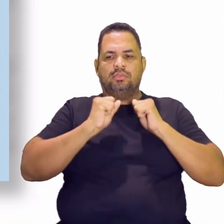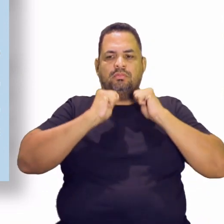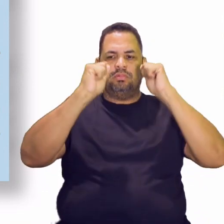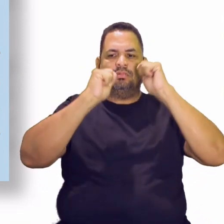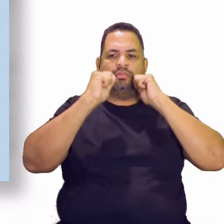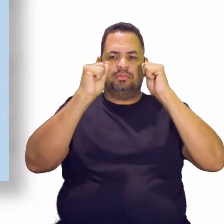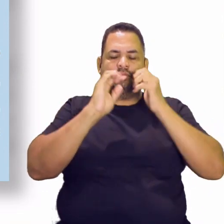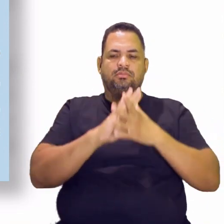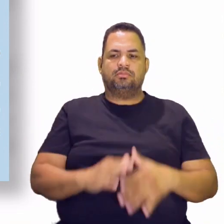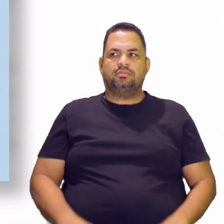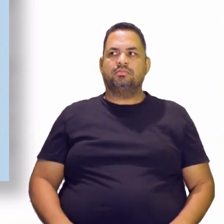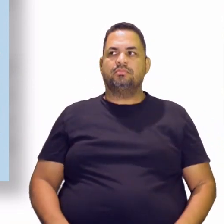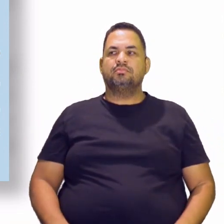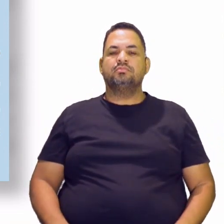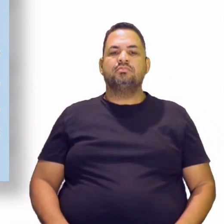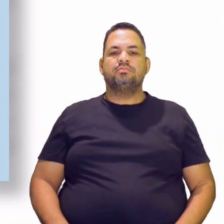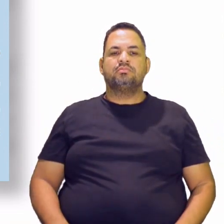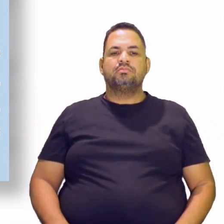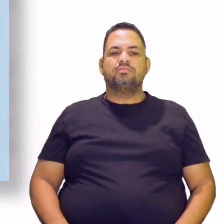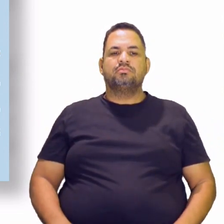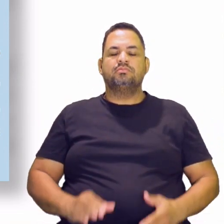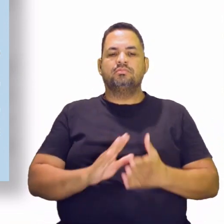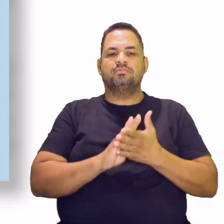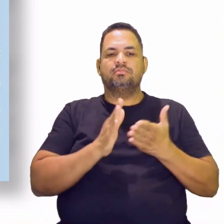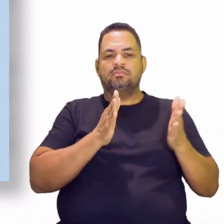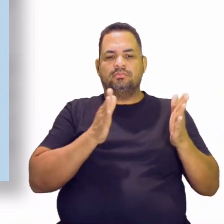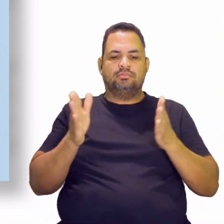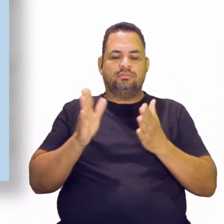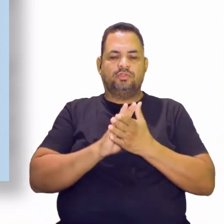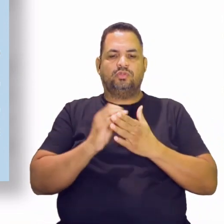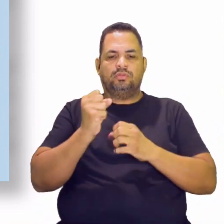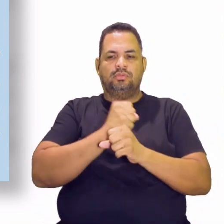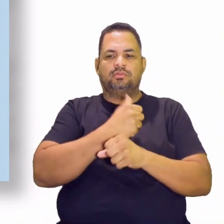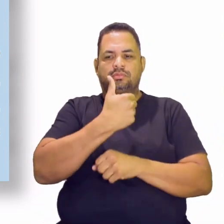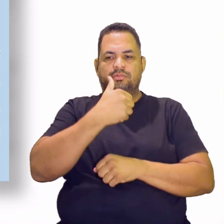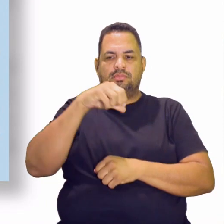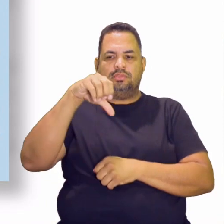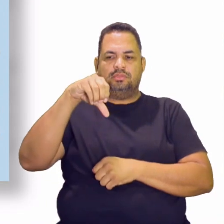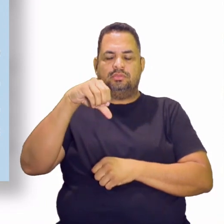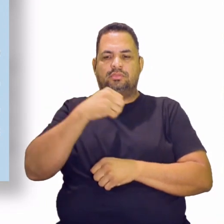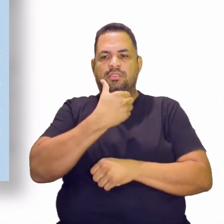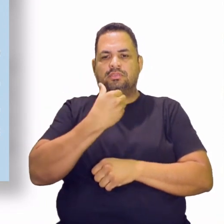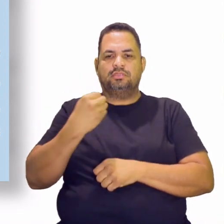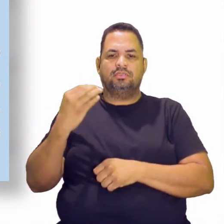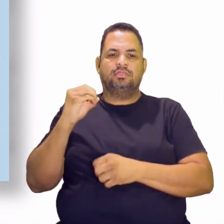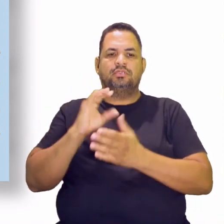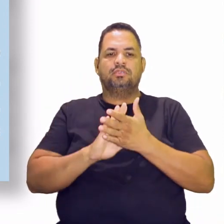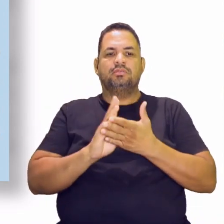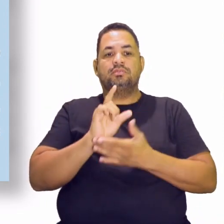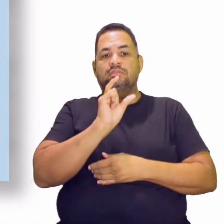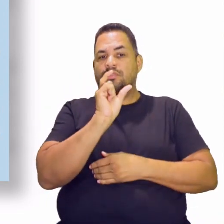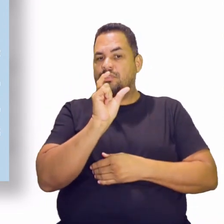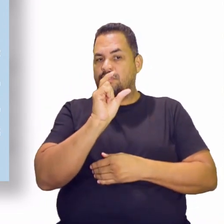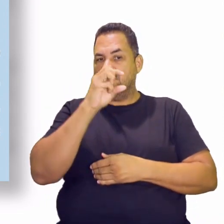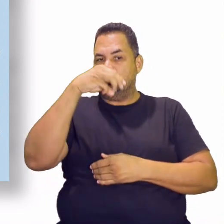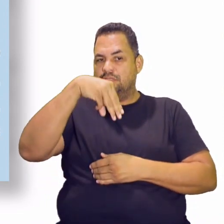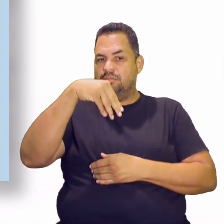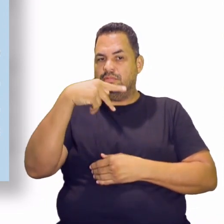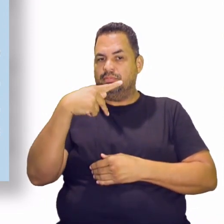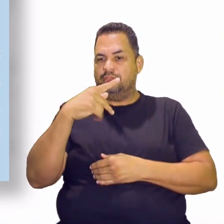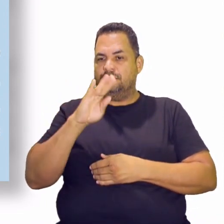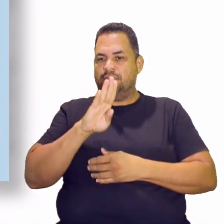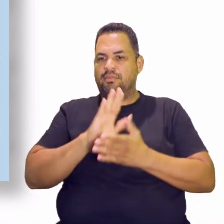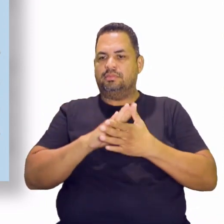protestos. Então, nesse período aí da década de 1960. Então, por isso a sigla MPB, né, foi marcada por